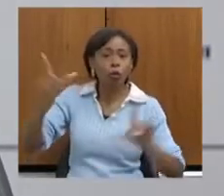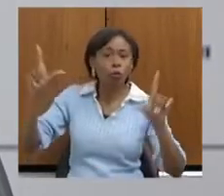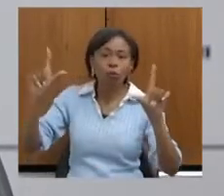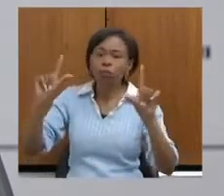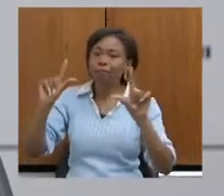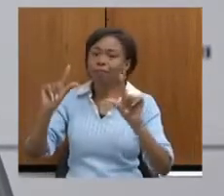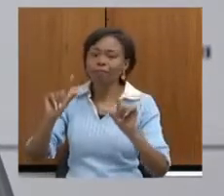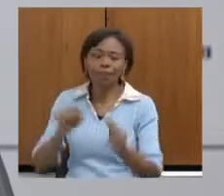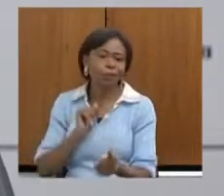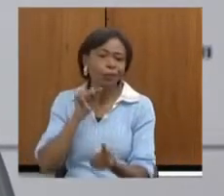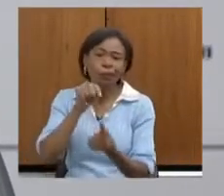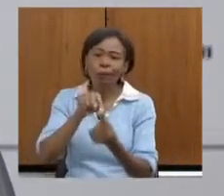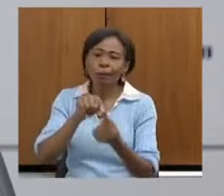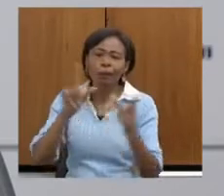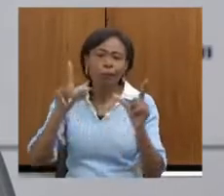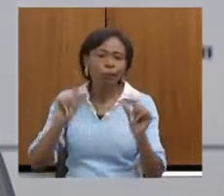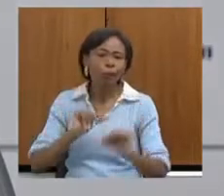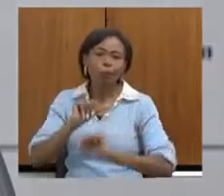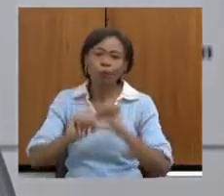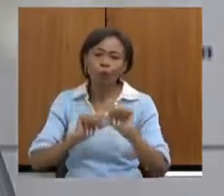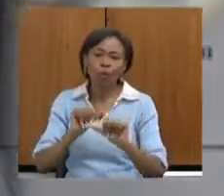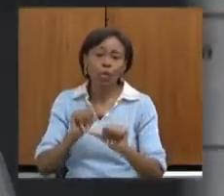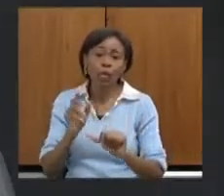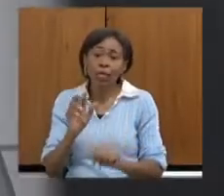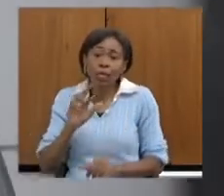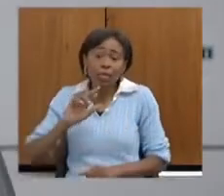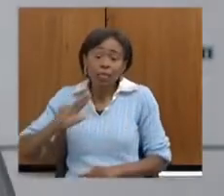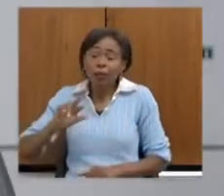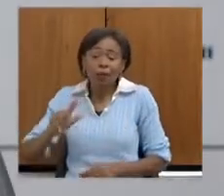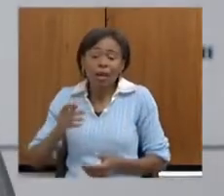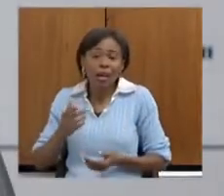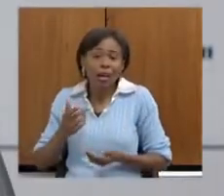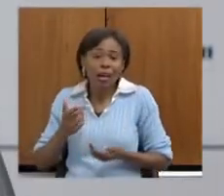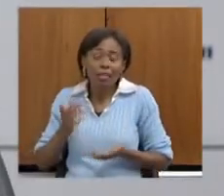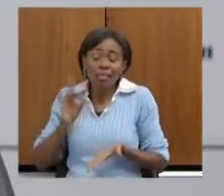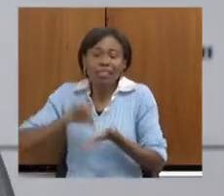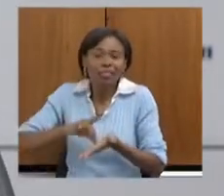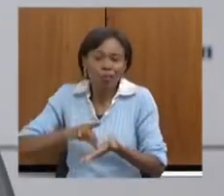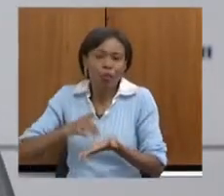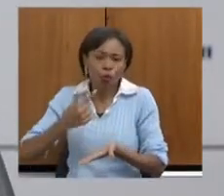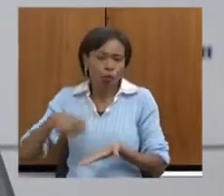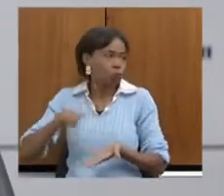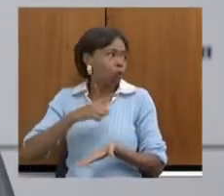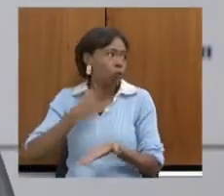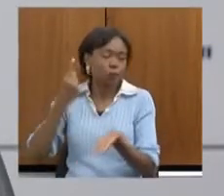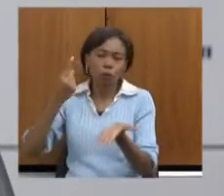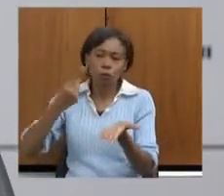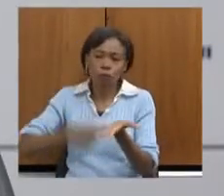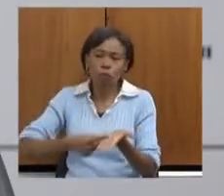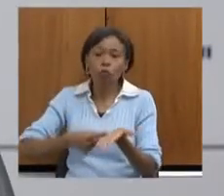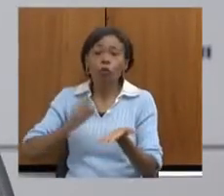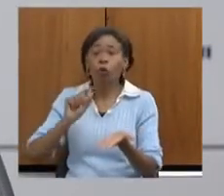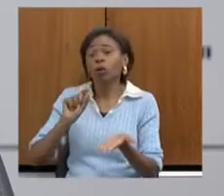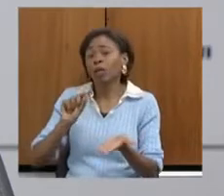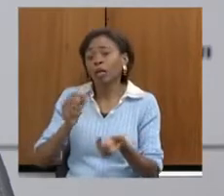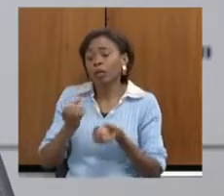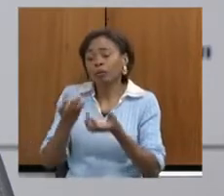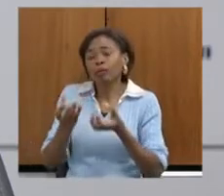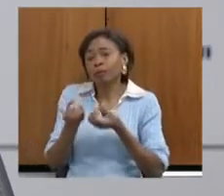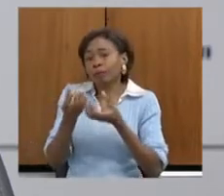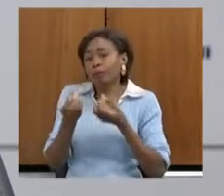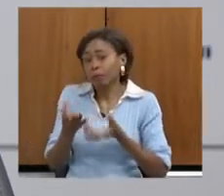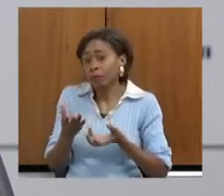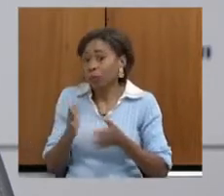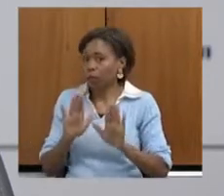de escopo de quitação não pudessem ser atendidas nosso compromisso também é com repasse de informações que não criem expectativas